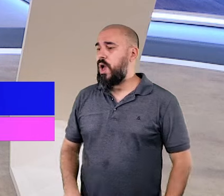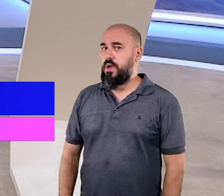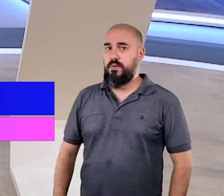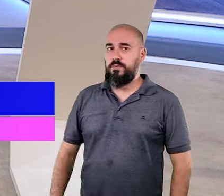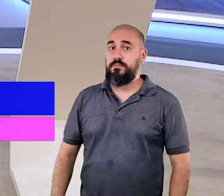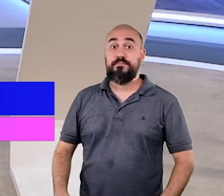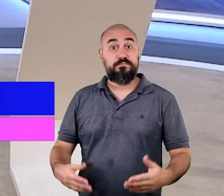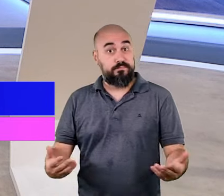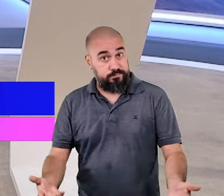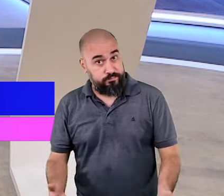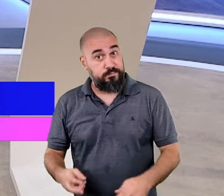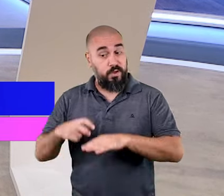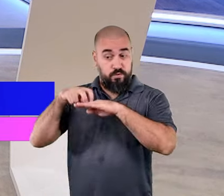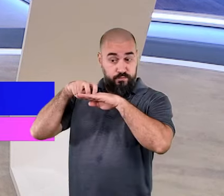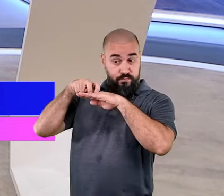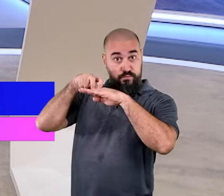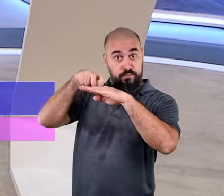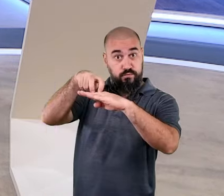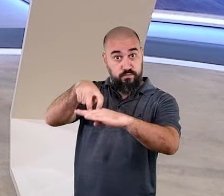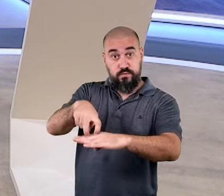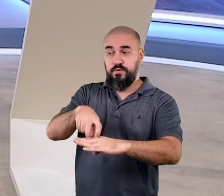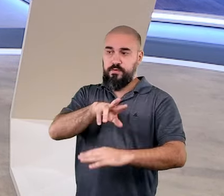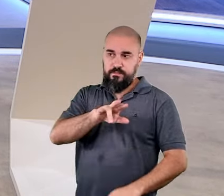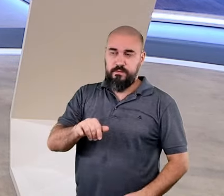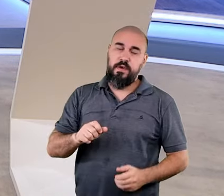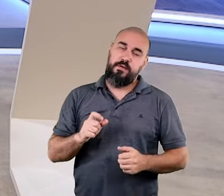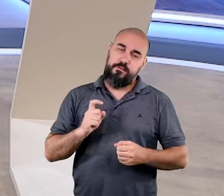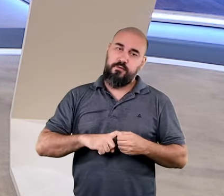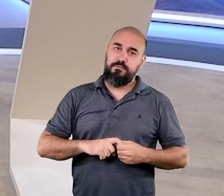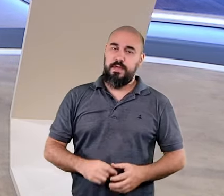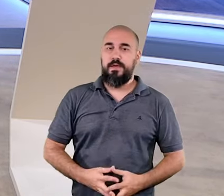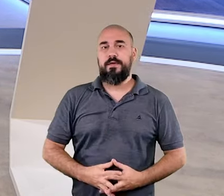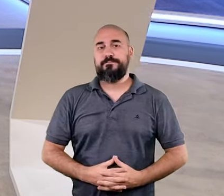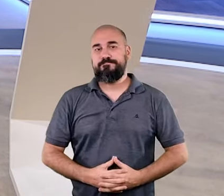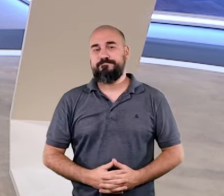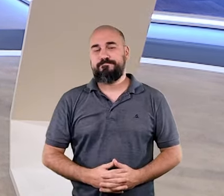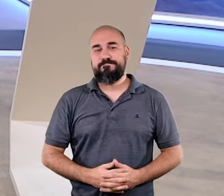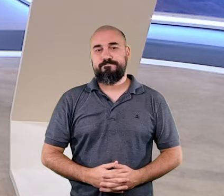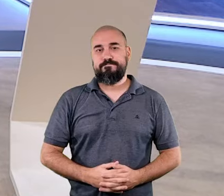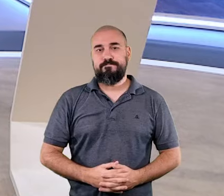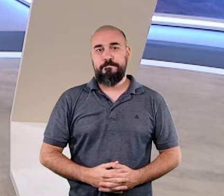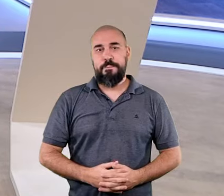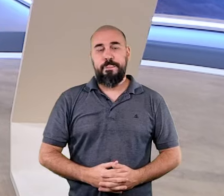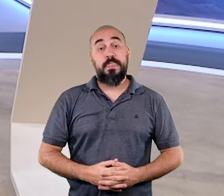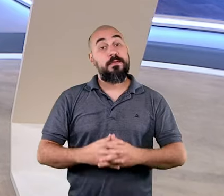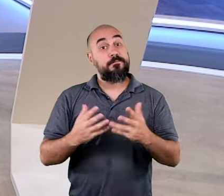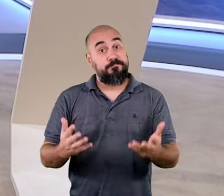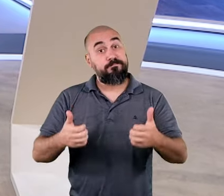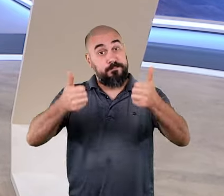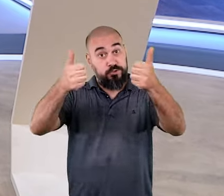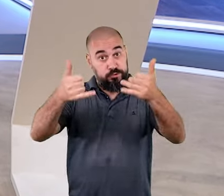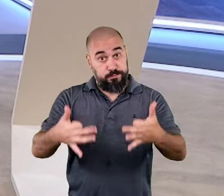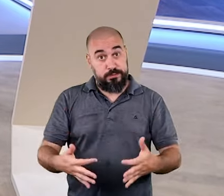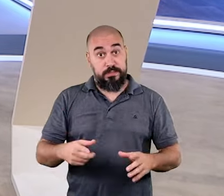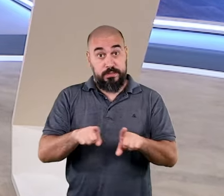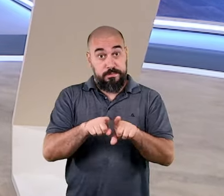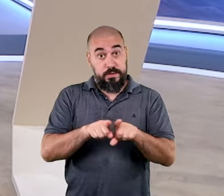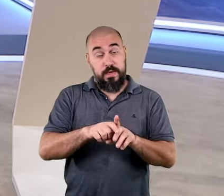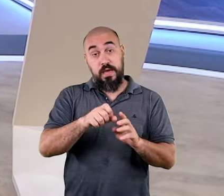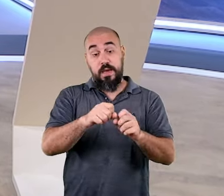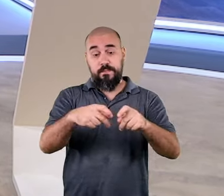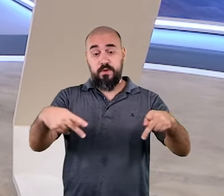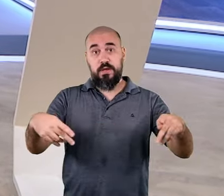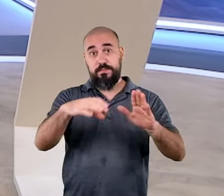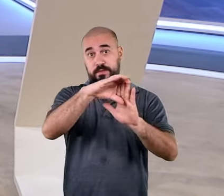nuvens, exatamente assim a Bíblia nos apresenta. E diz também, Apocalipse